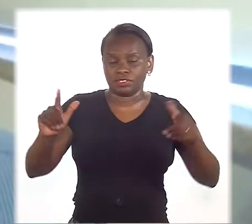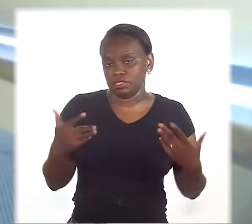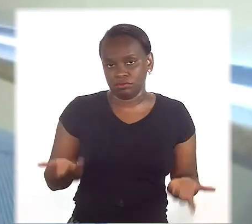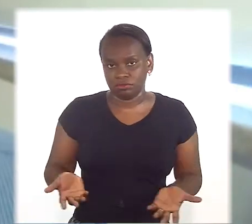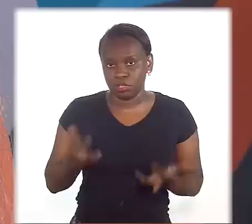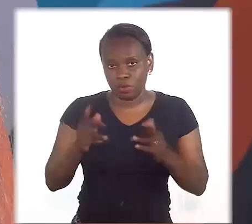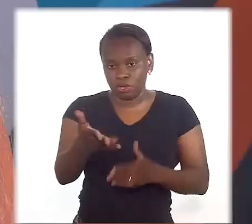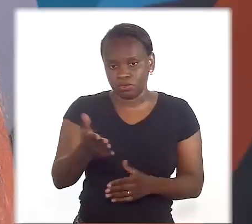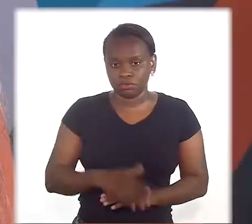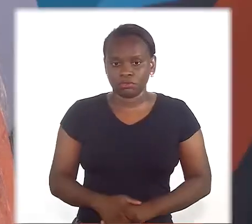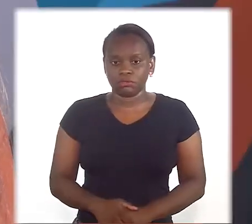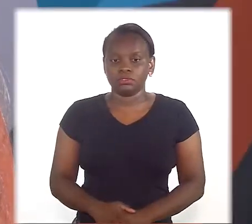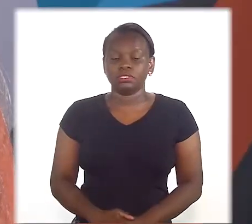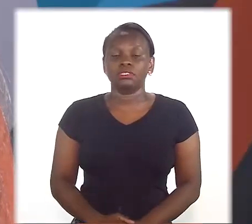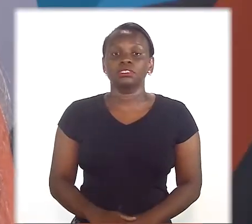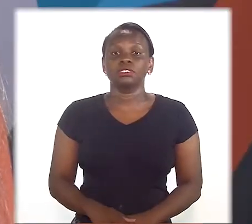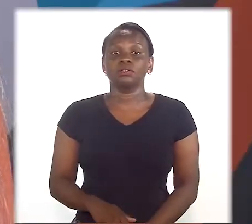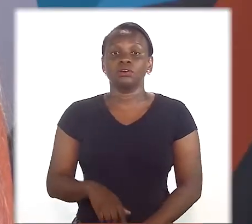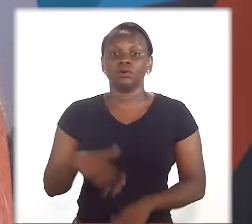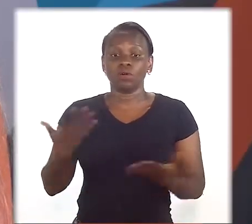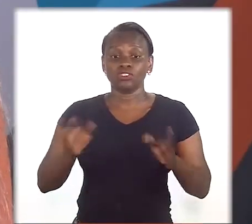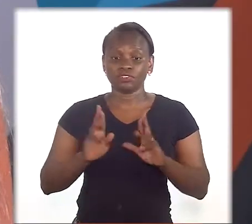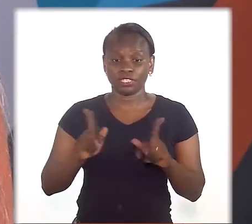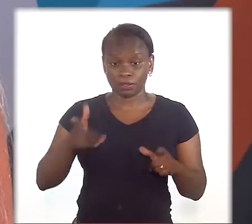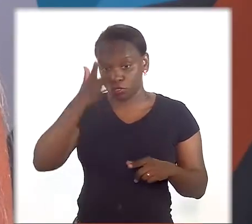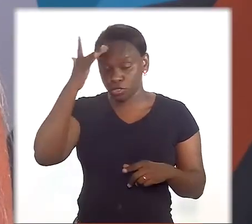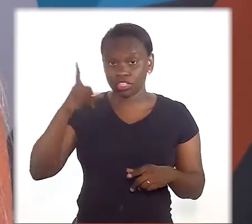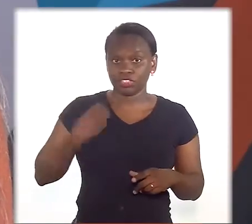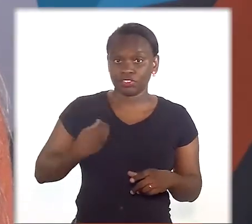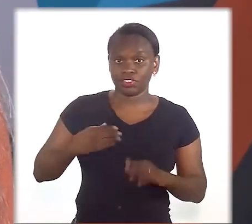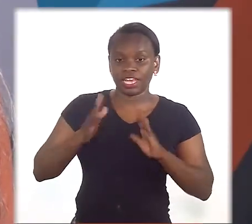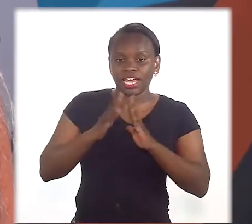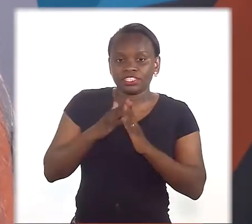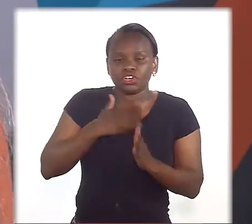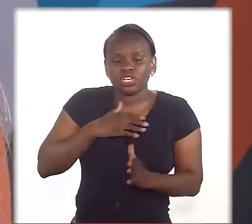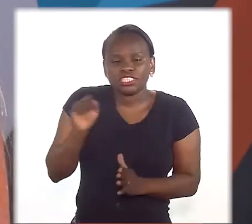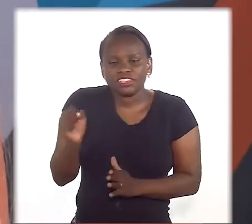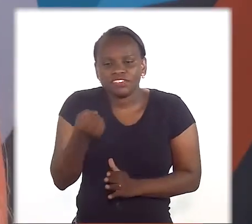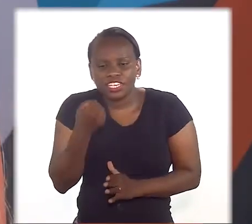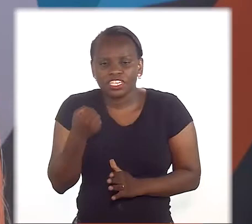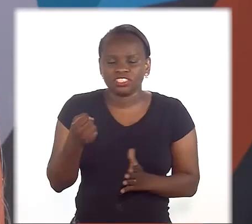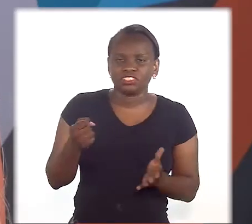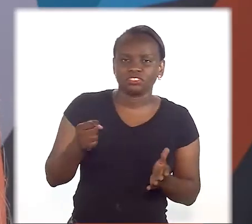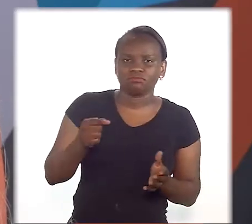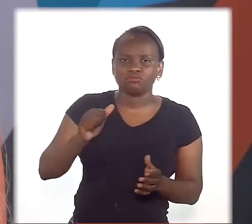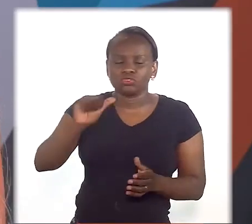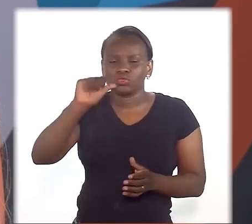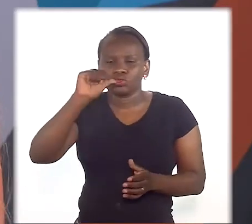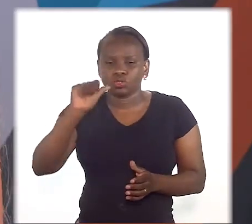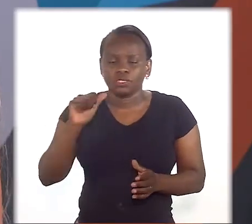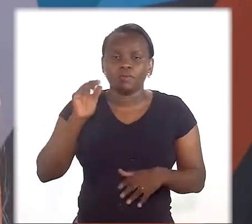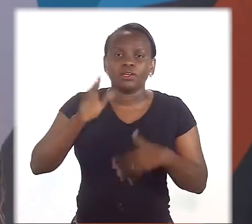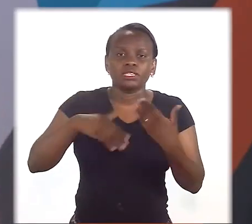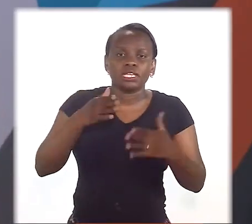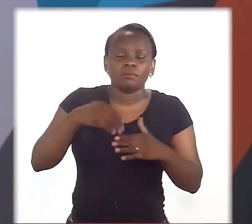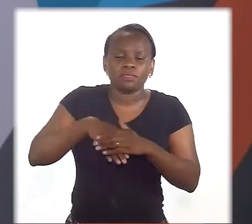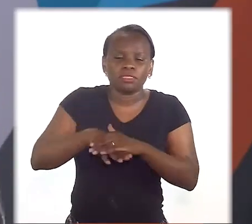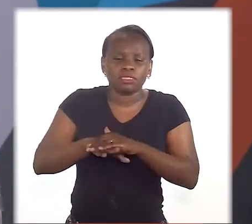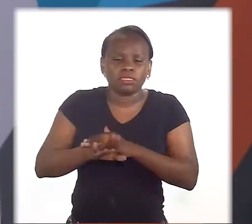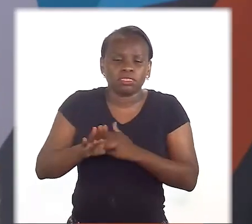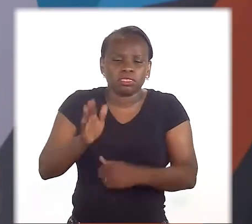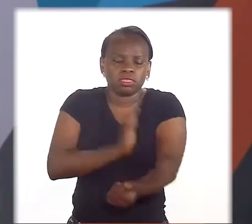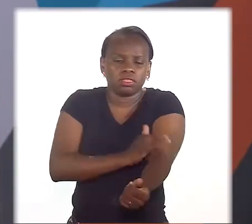seu. Entendi. E qual a diferença para quem está em casa, que gosta de uma cervejinha e de um chopinho, e tornar-se